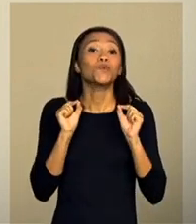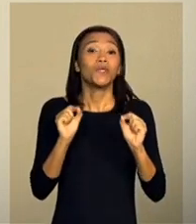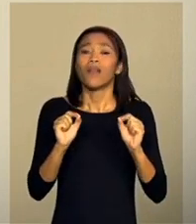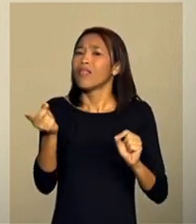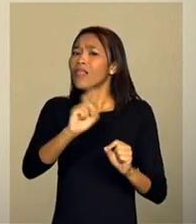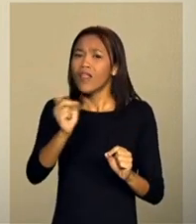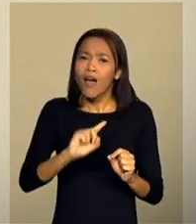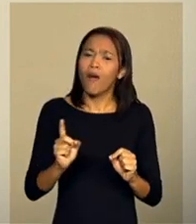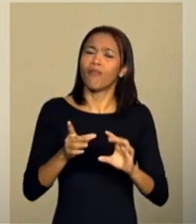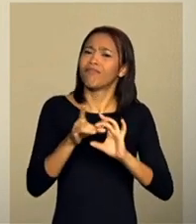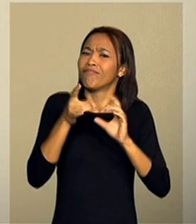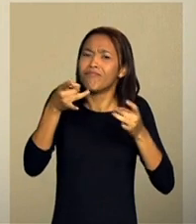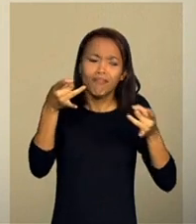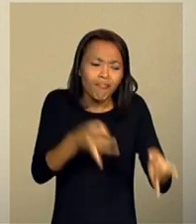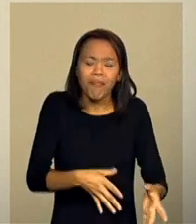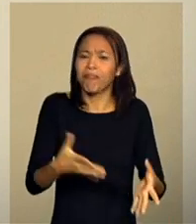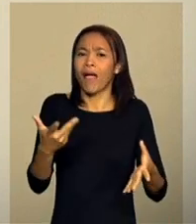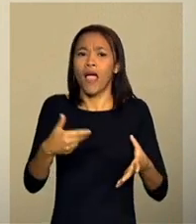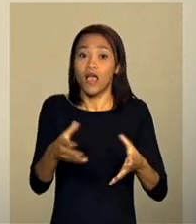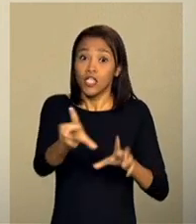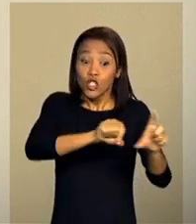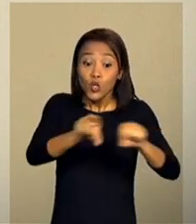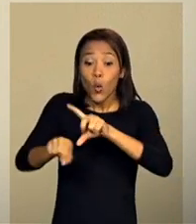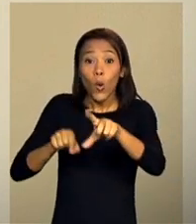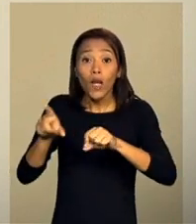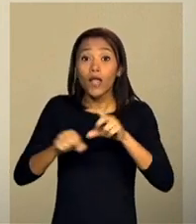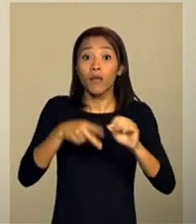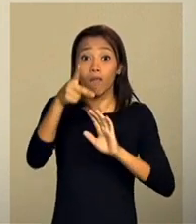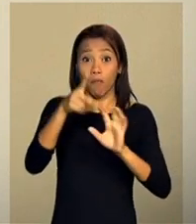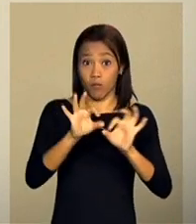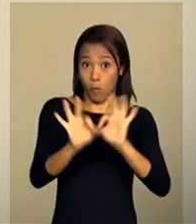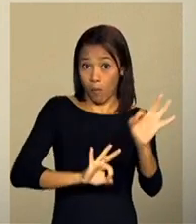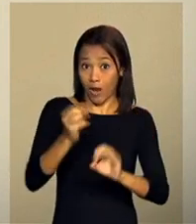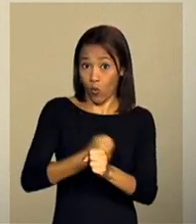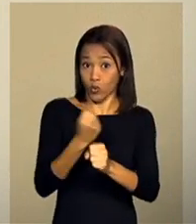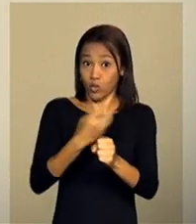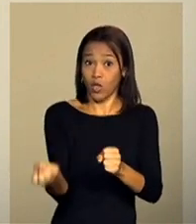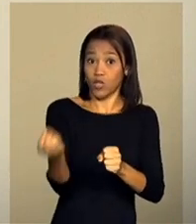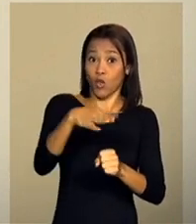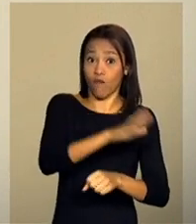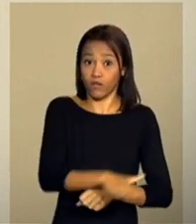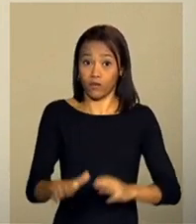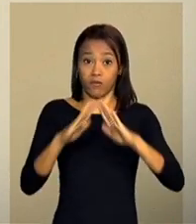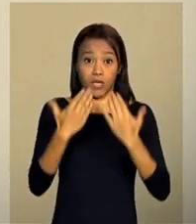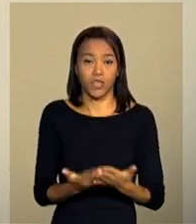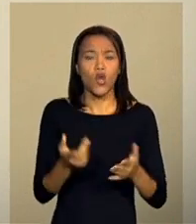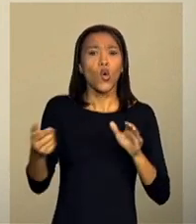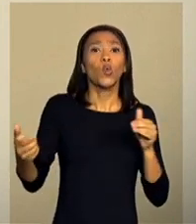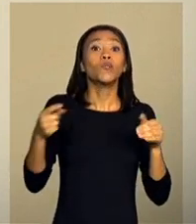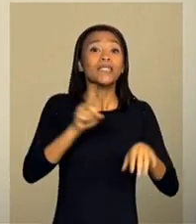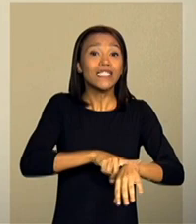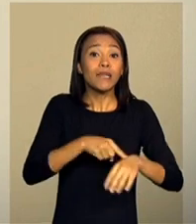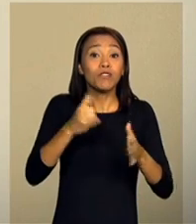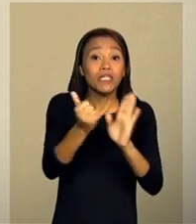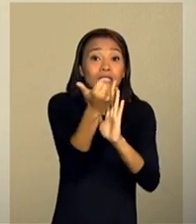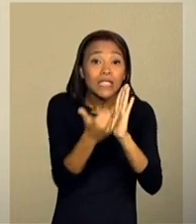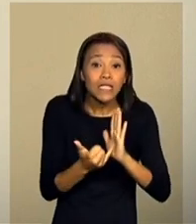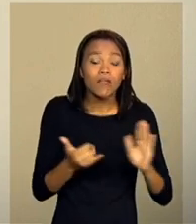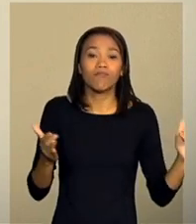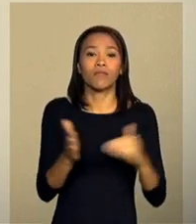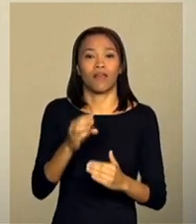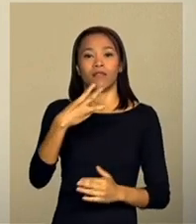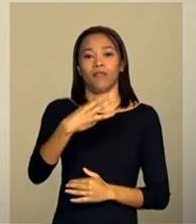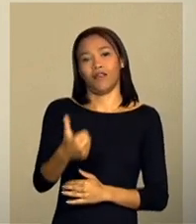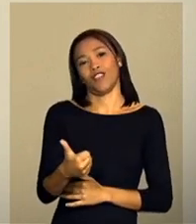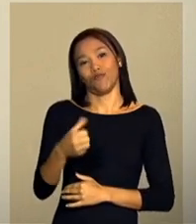deixem de participar da seleção para a construção das novas creches o prazo de inscrição termina no dia 31 de